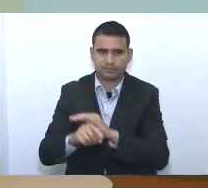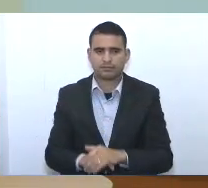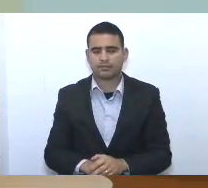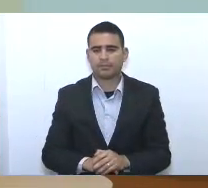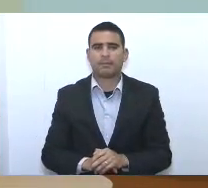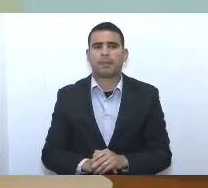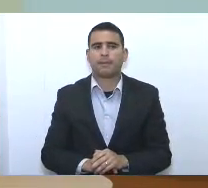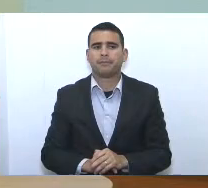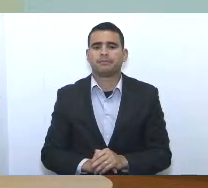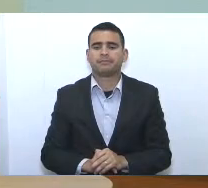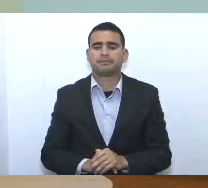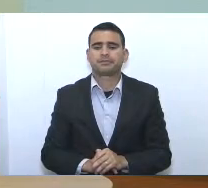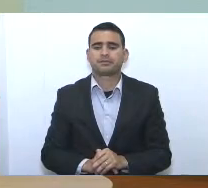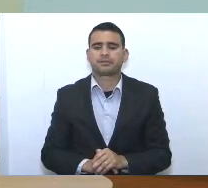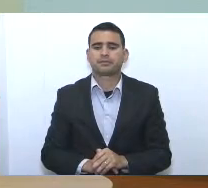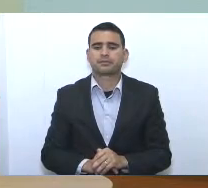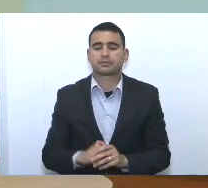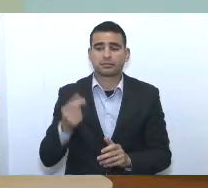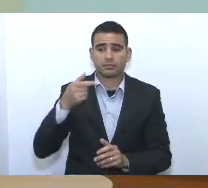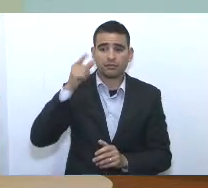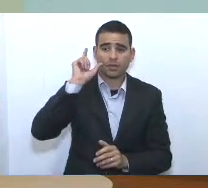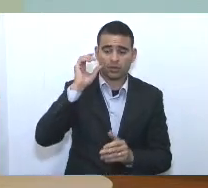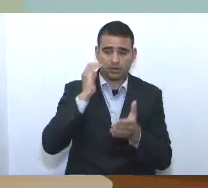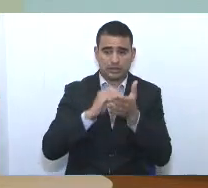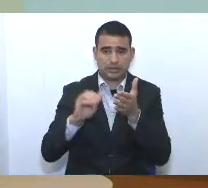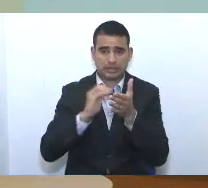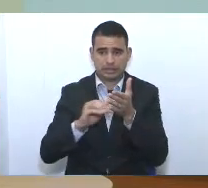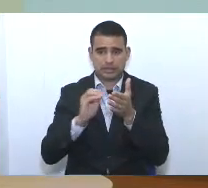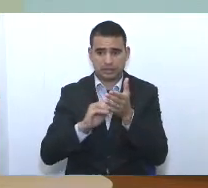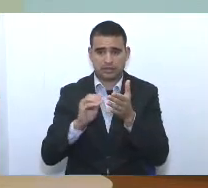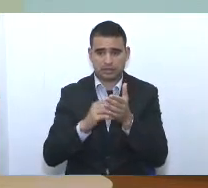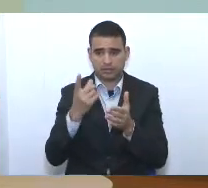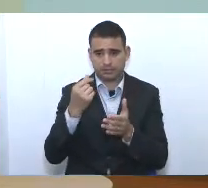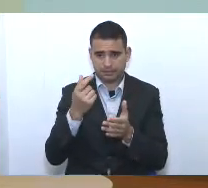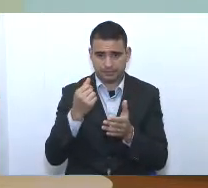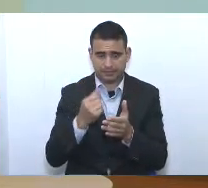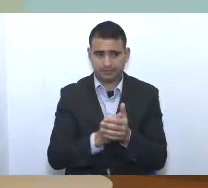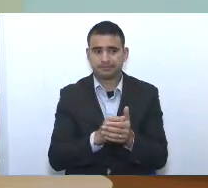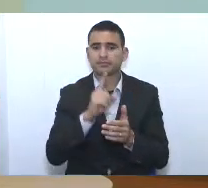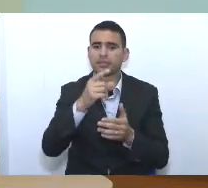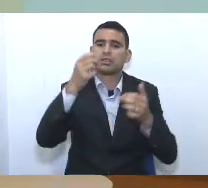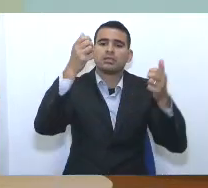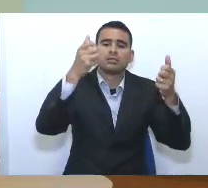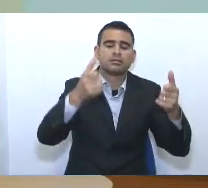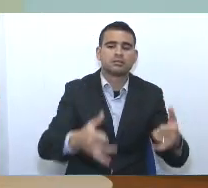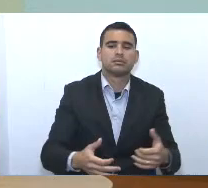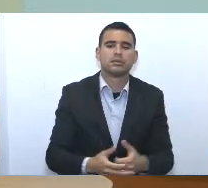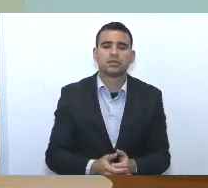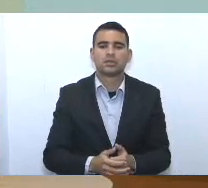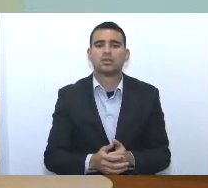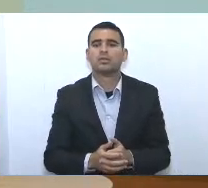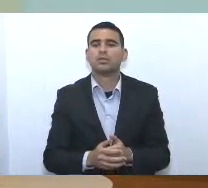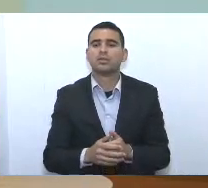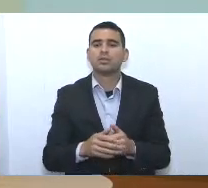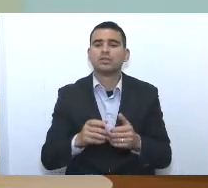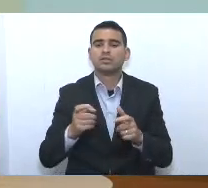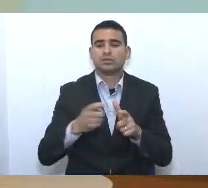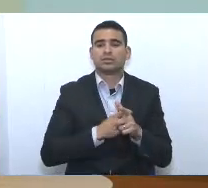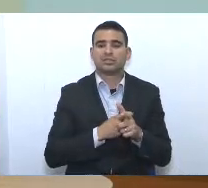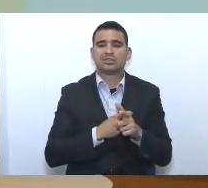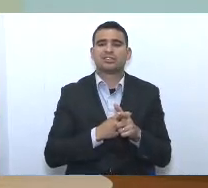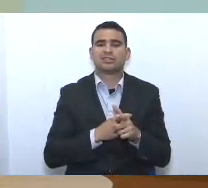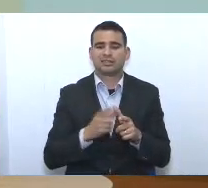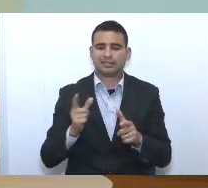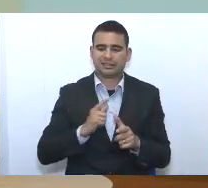também, ontem o secretário das Finanças esteve aqui e apontou a situação da dívida ativa. A dívida ativa